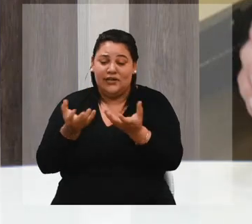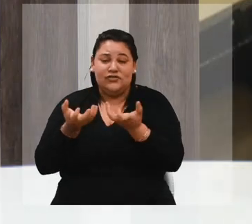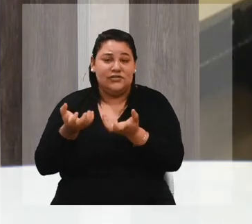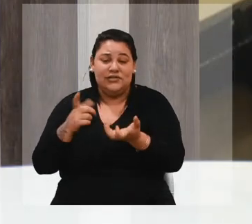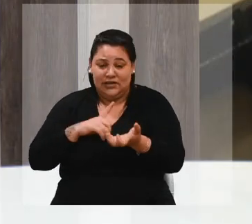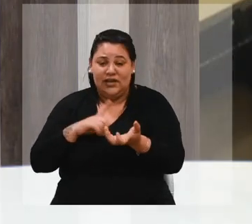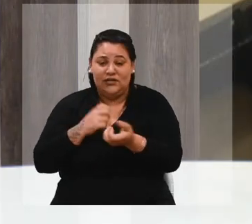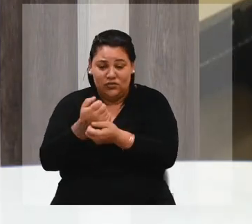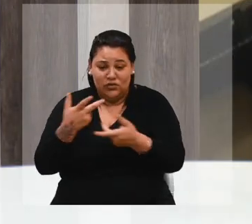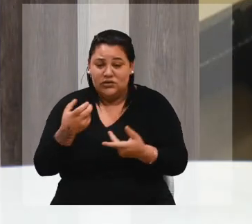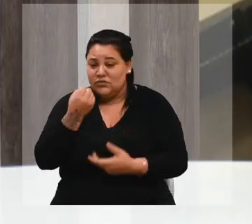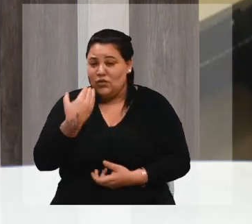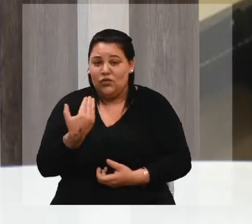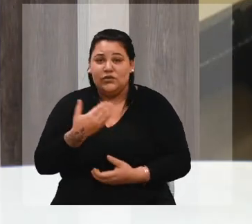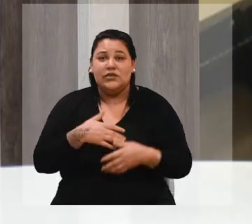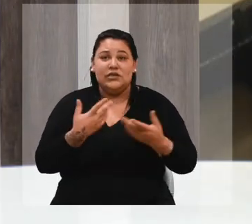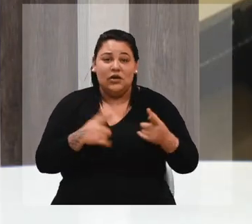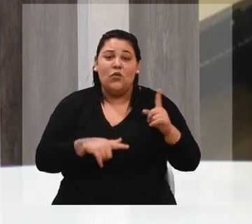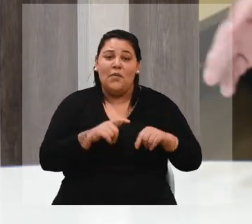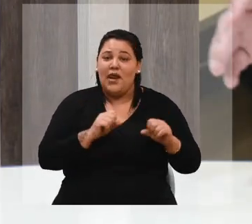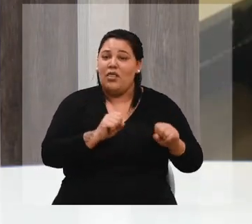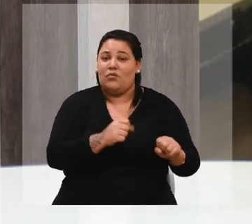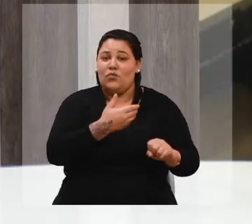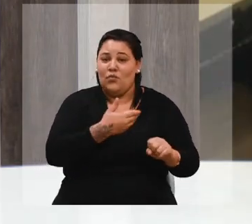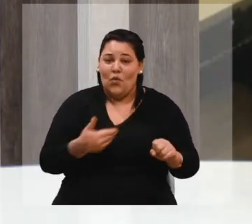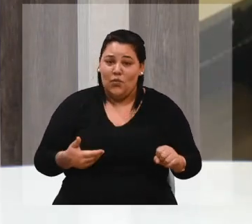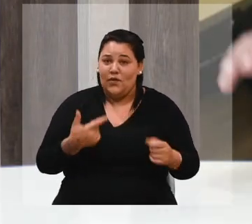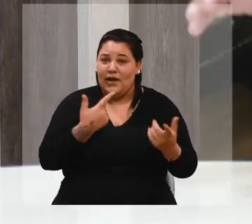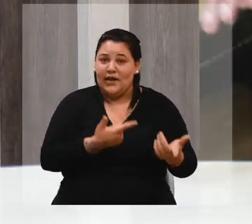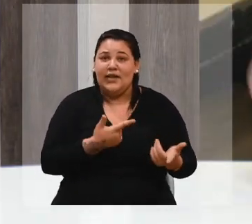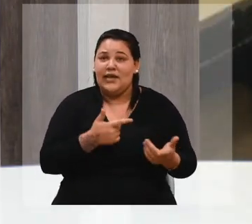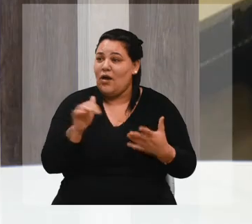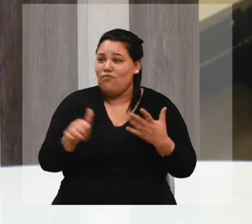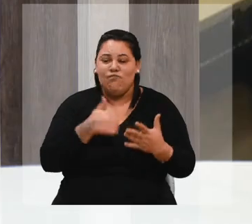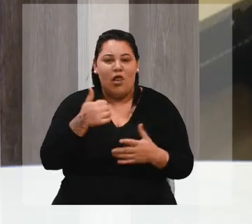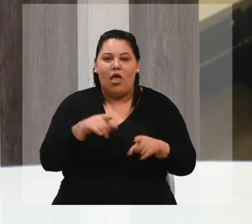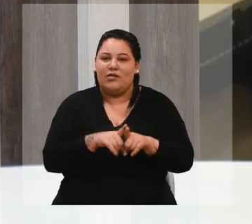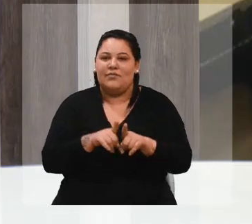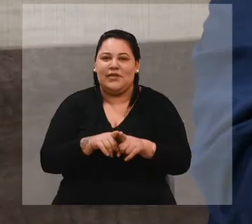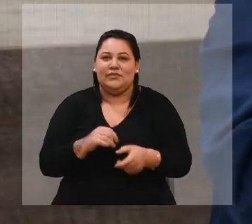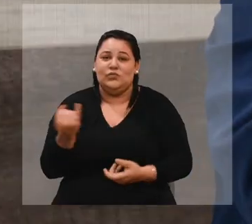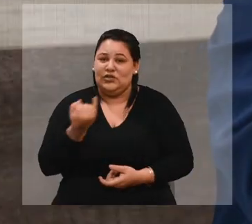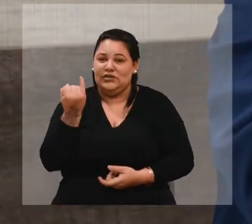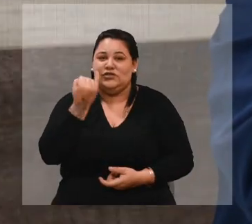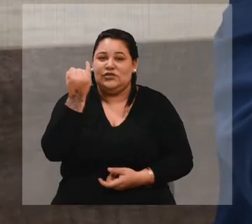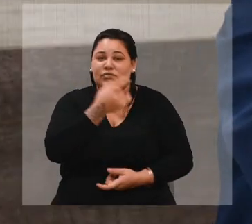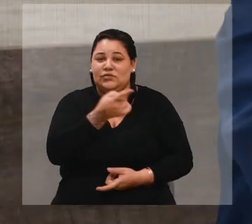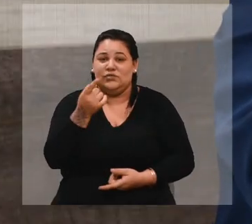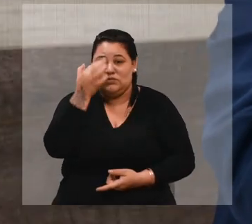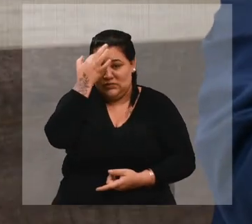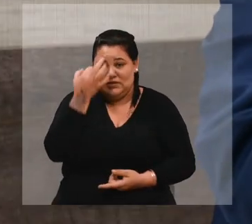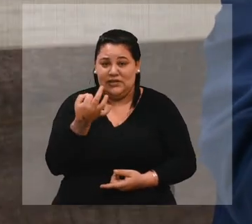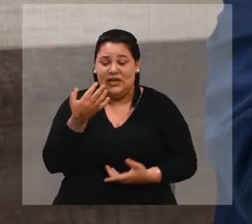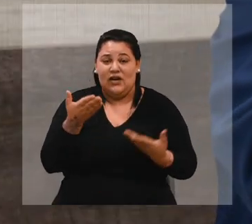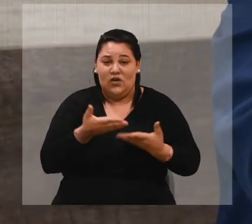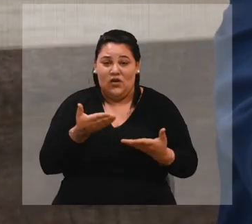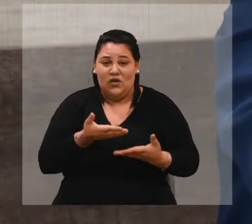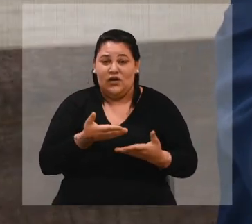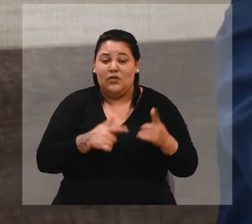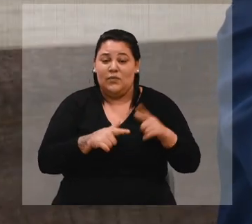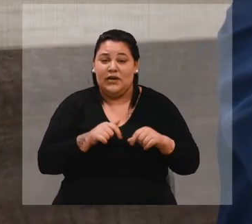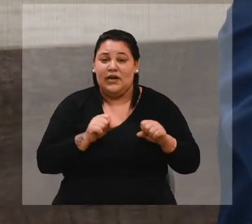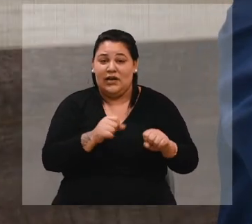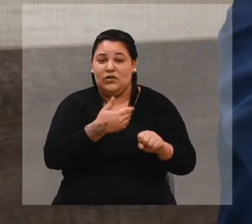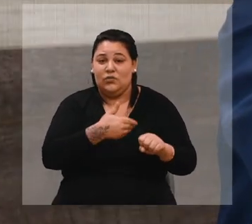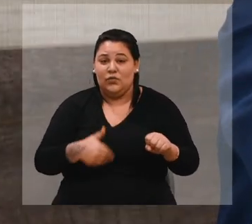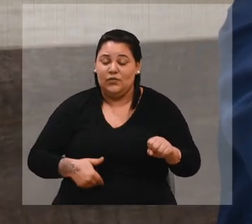tem vida ali. Então o mercado público seria o plus, né? Exatamente. Então, para a gente entender, nesse momento, o